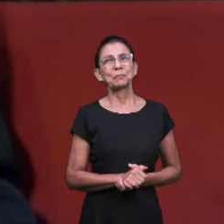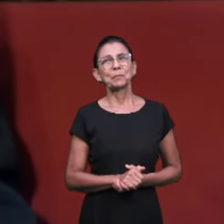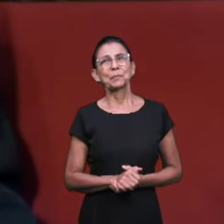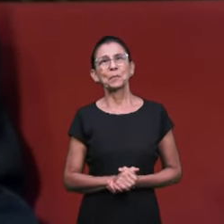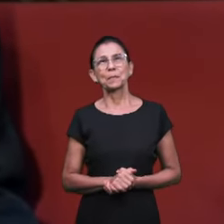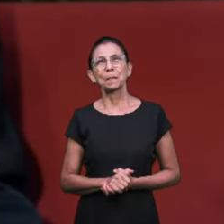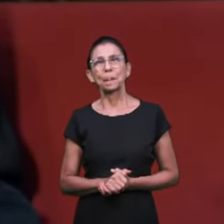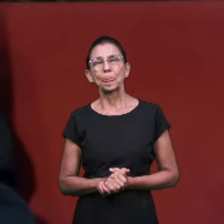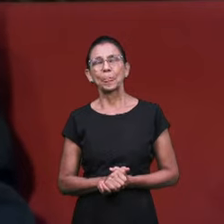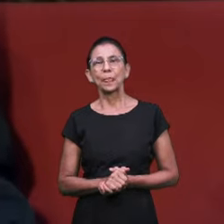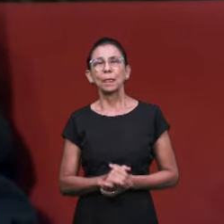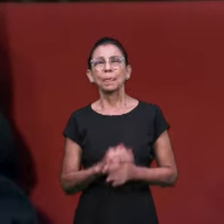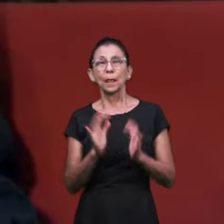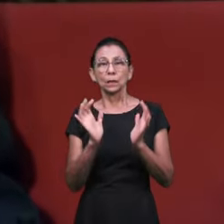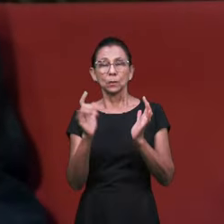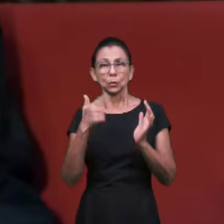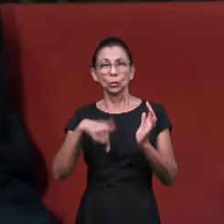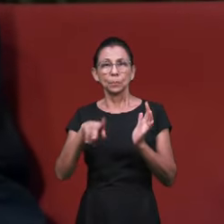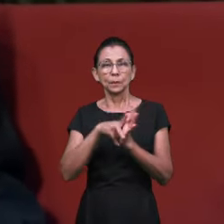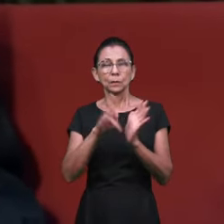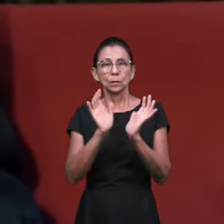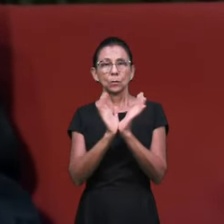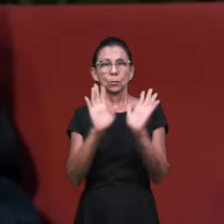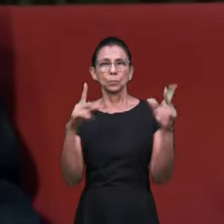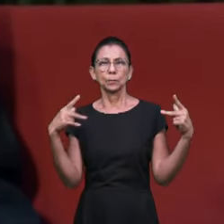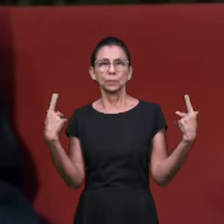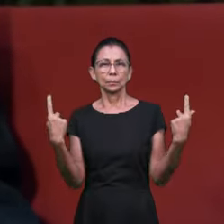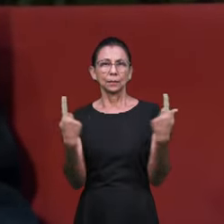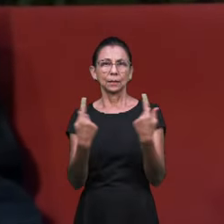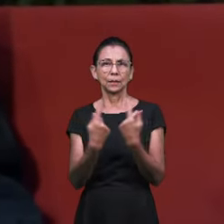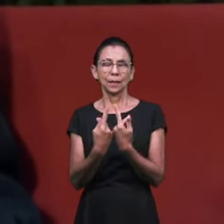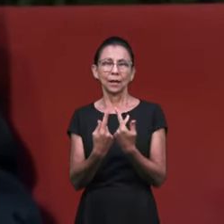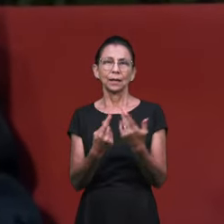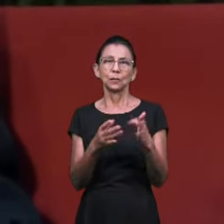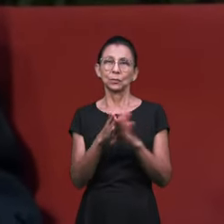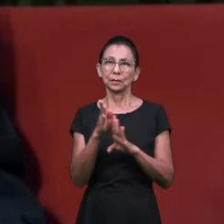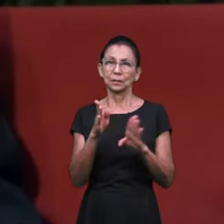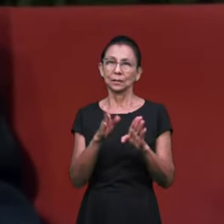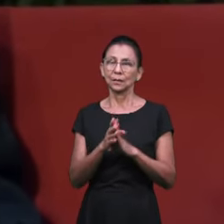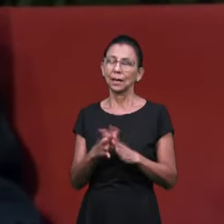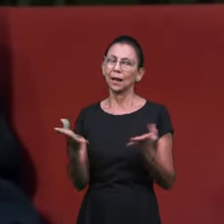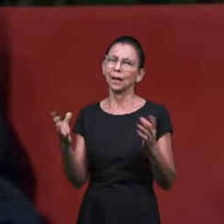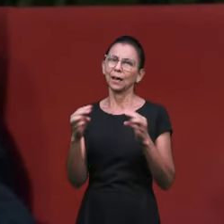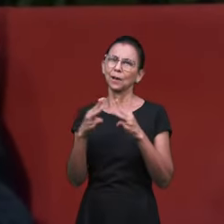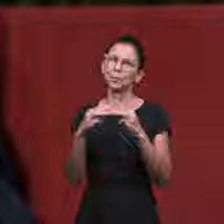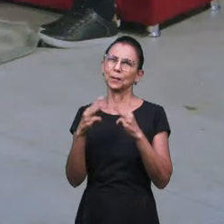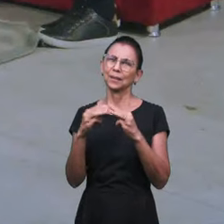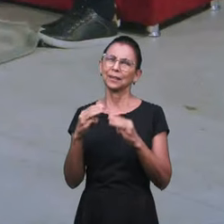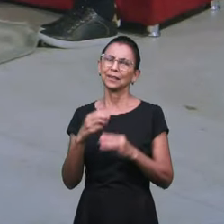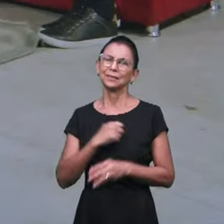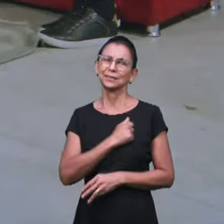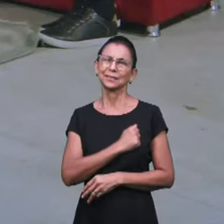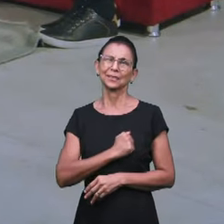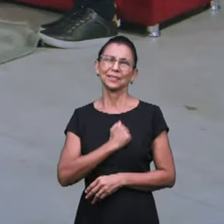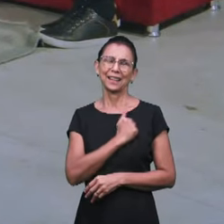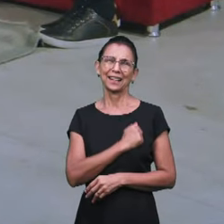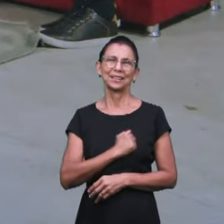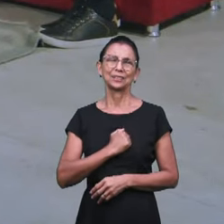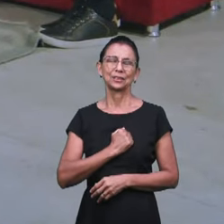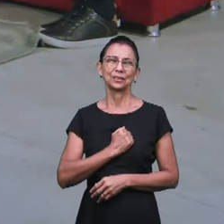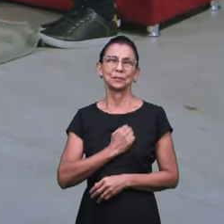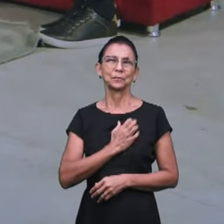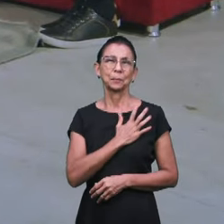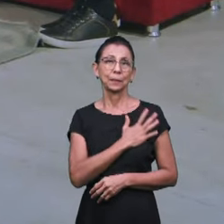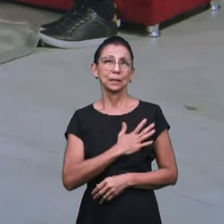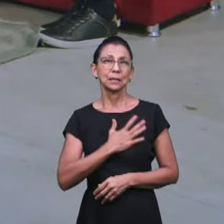pertence ao Conselho Presbiteral e nesse Manaim maravilhoso que eu estava com muita saudade. É um prazer. Muito bem, obrigado, pastor Gerson.